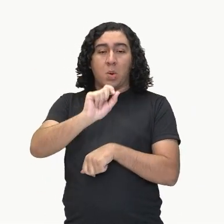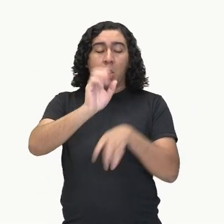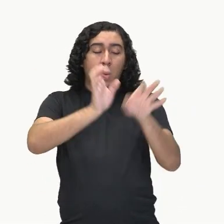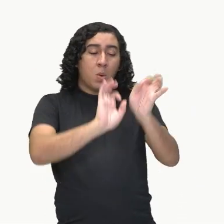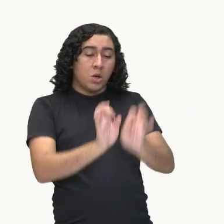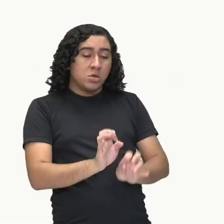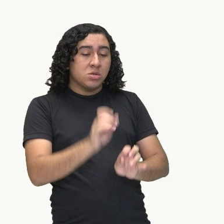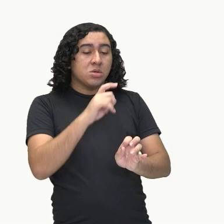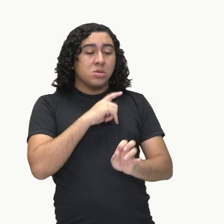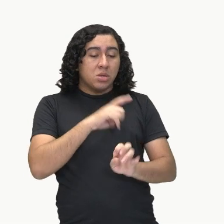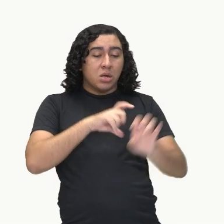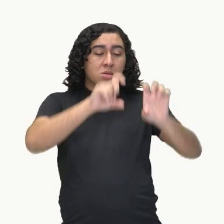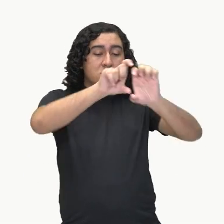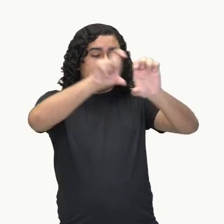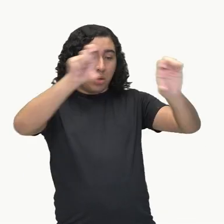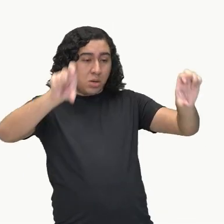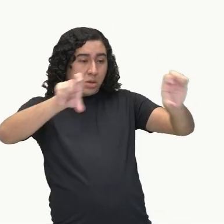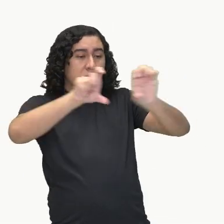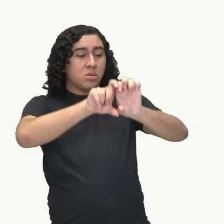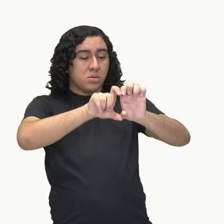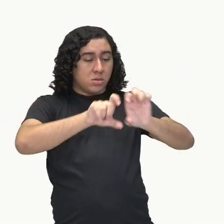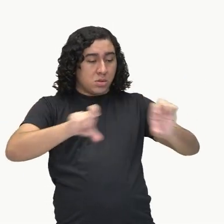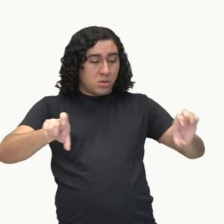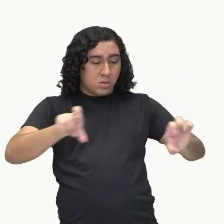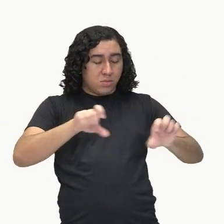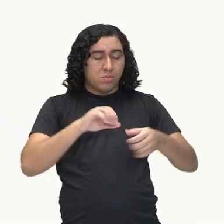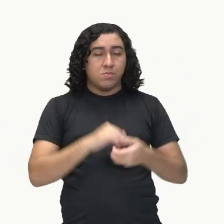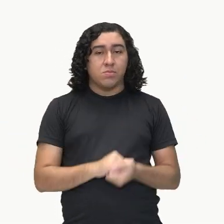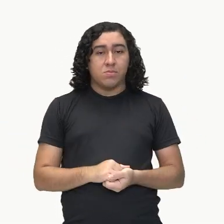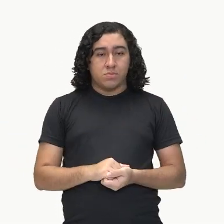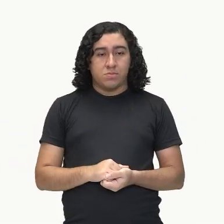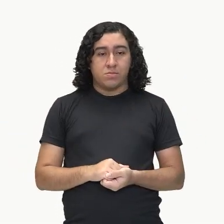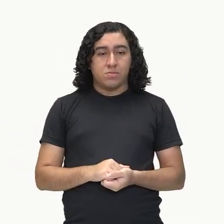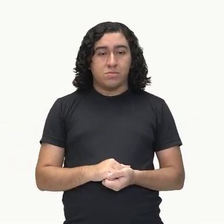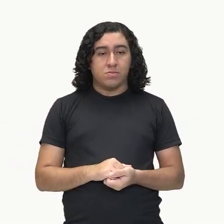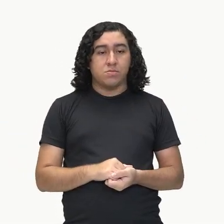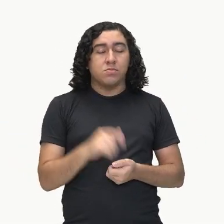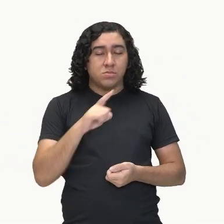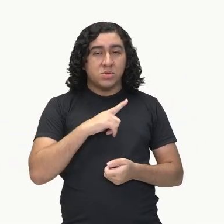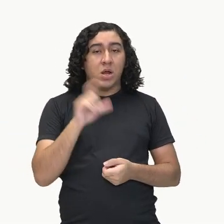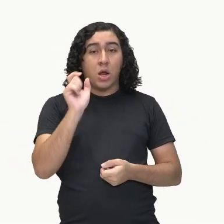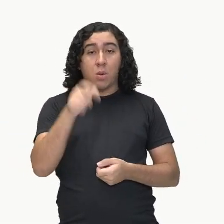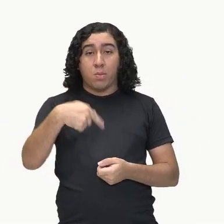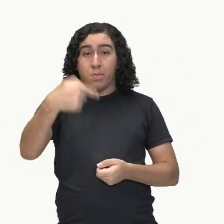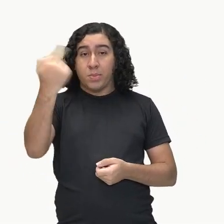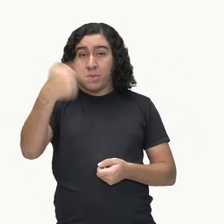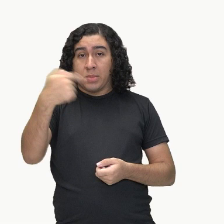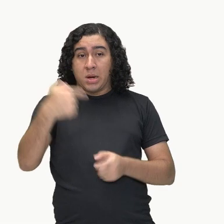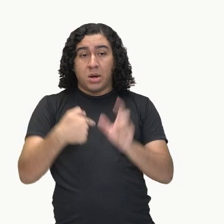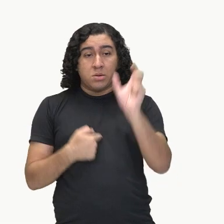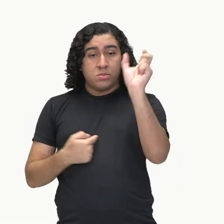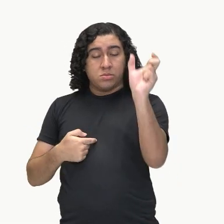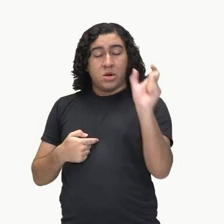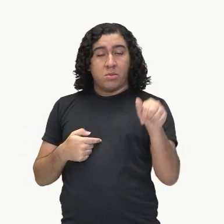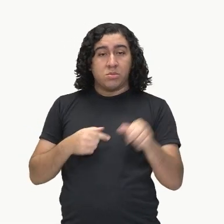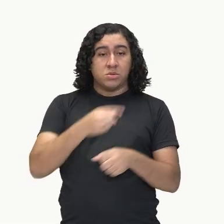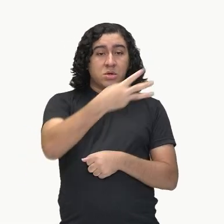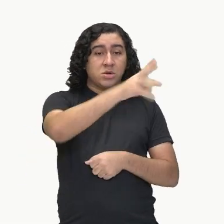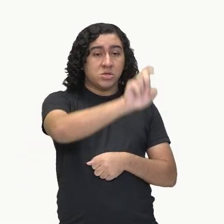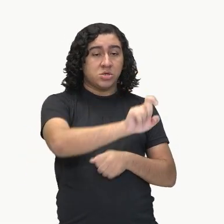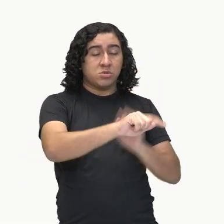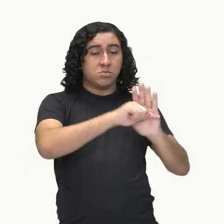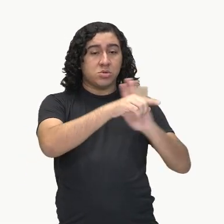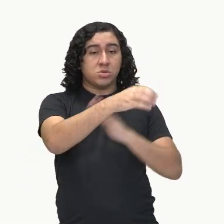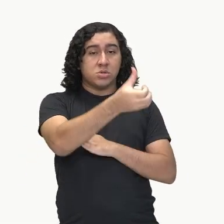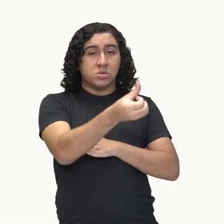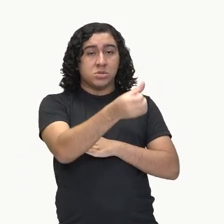aí naquele modo tradicional. Então, pegue o primeiro polinômio, que é 3x menos